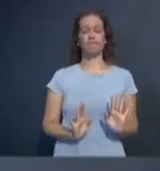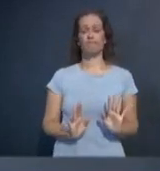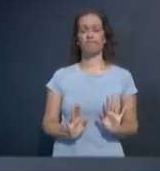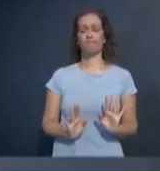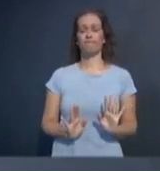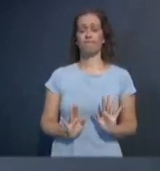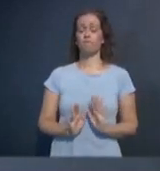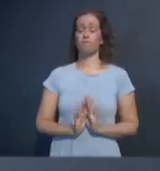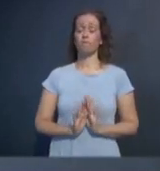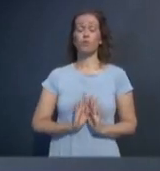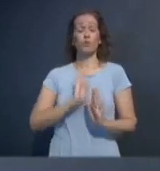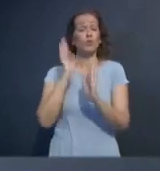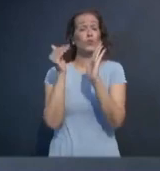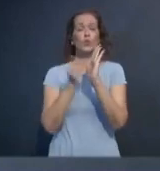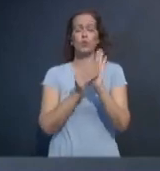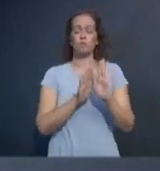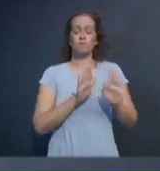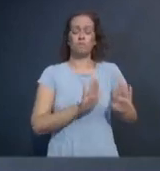Tudo fica.